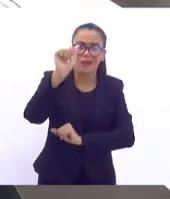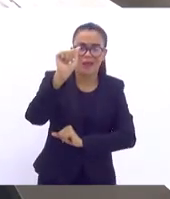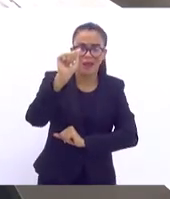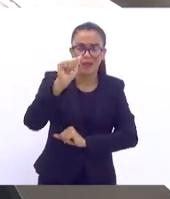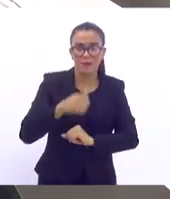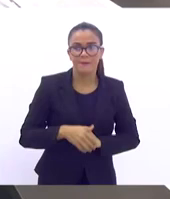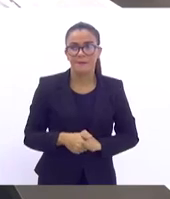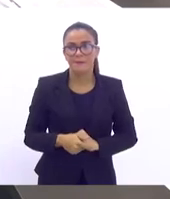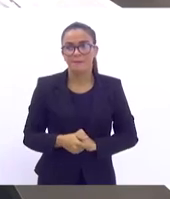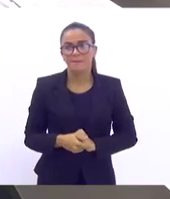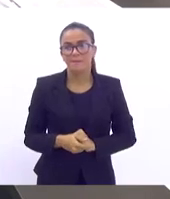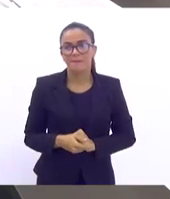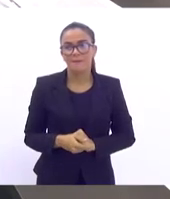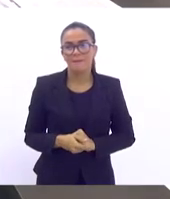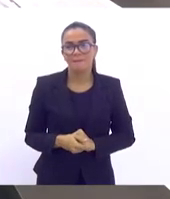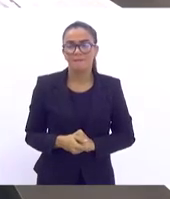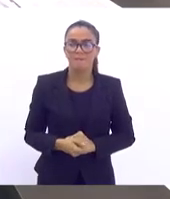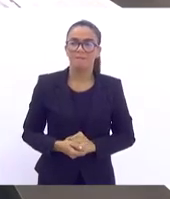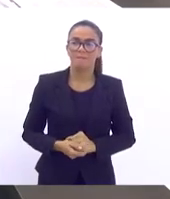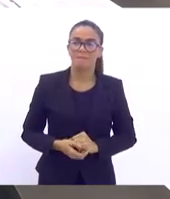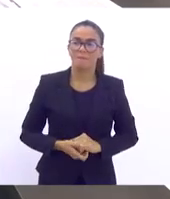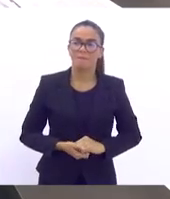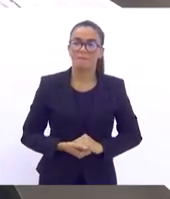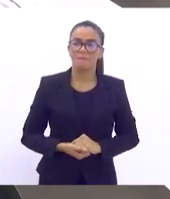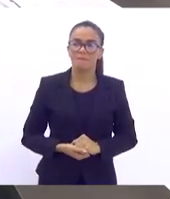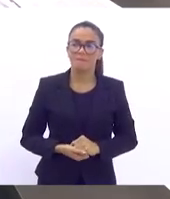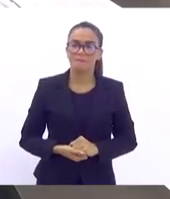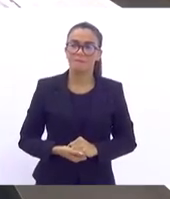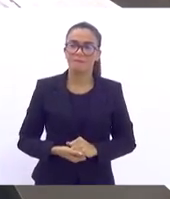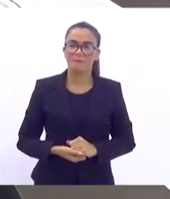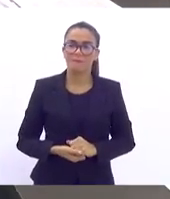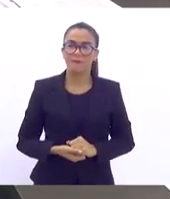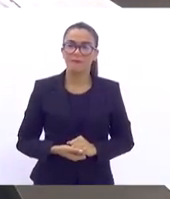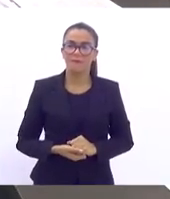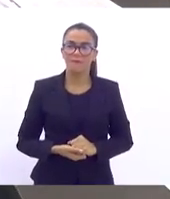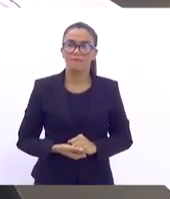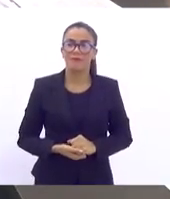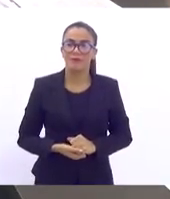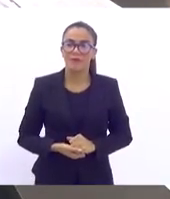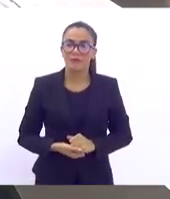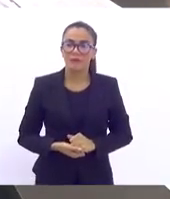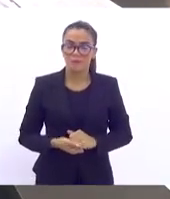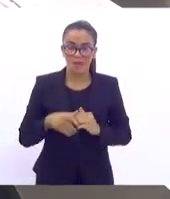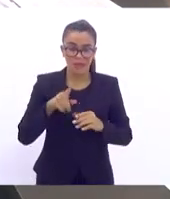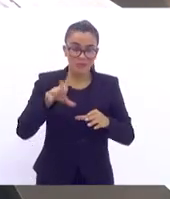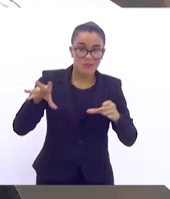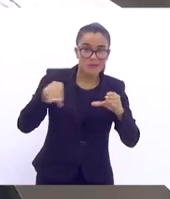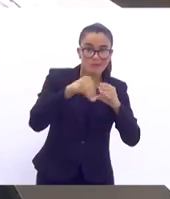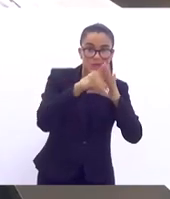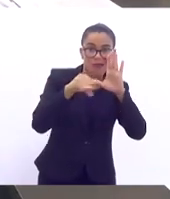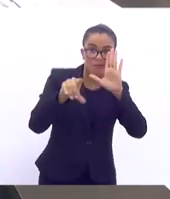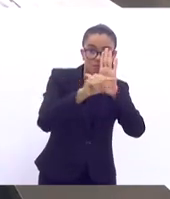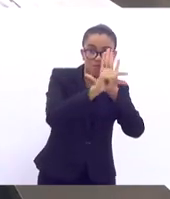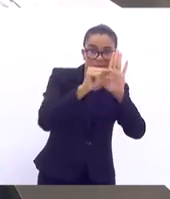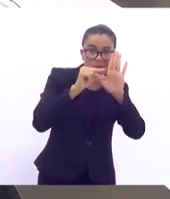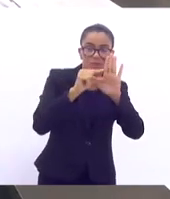não mas é só fazer menção é o Regimento entendeu para isso entrar dentro do Regimento